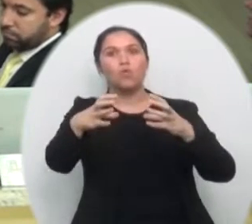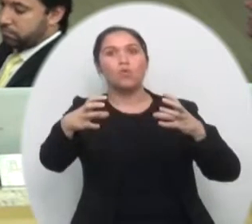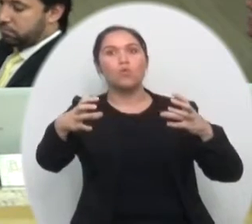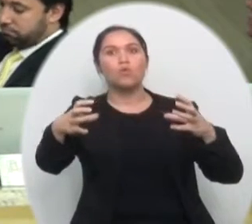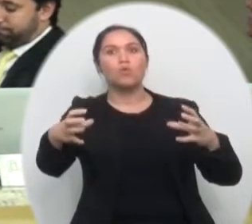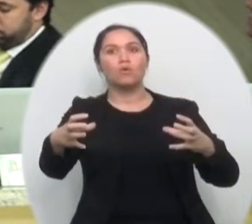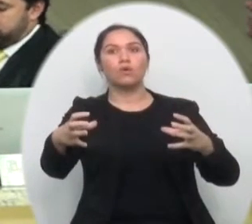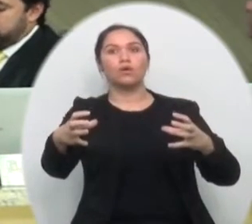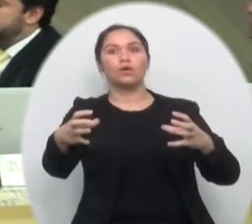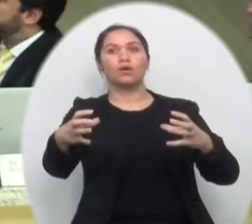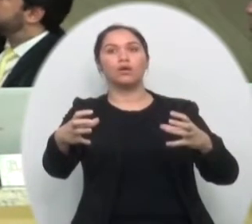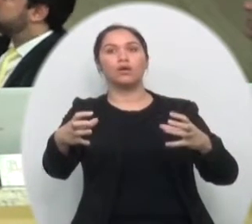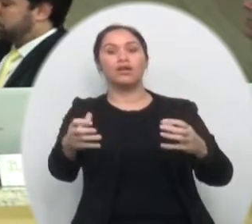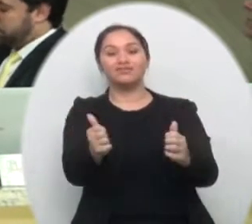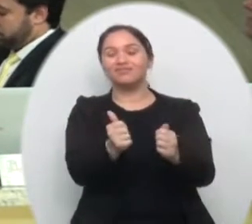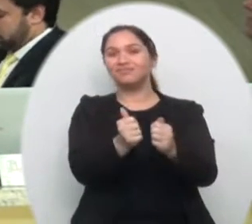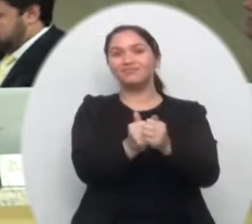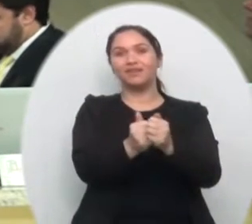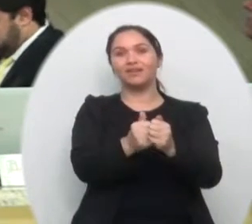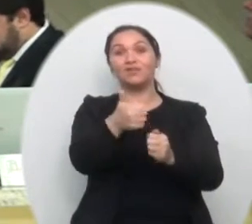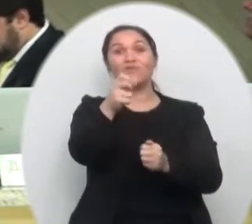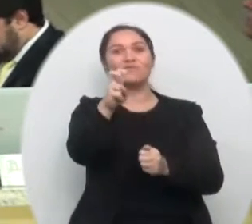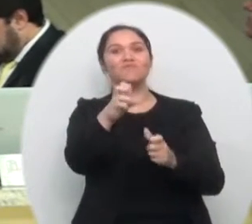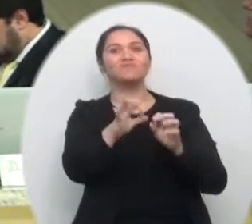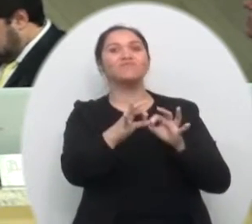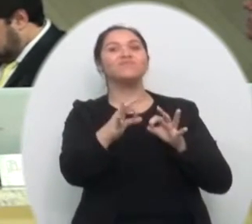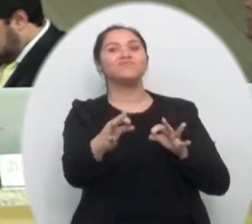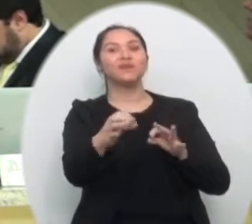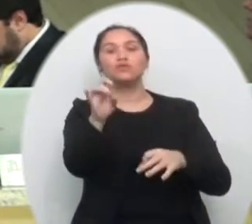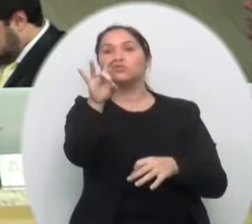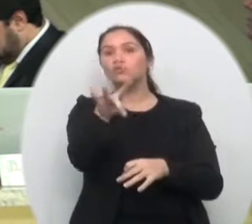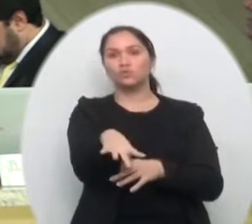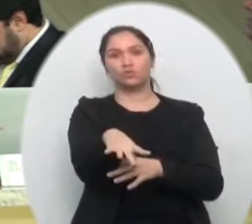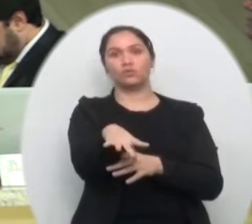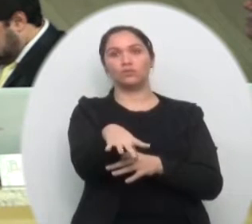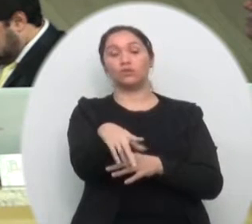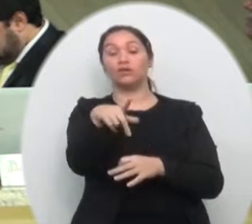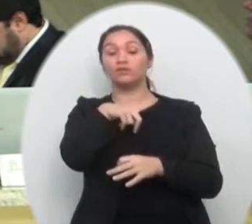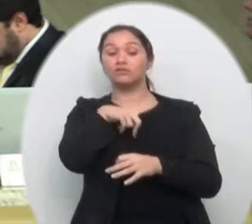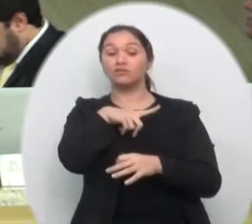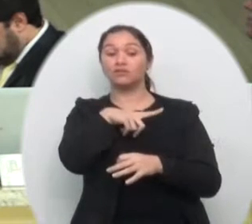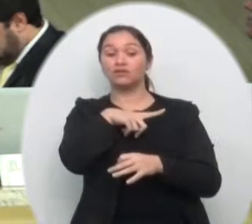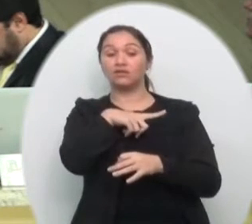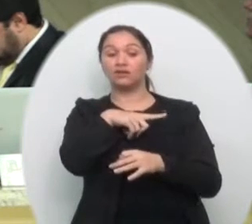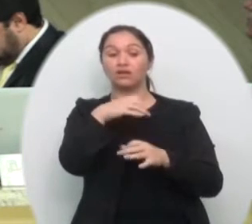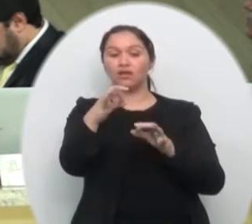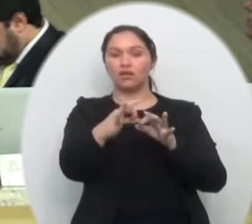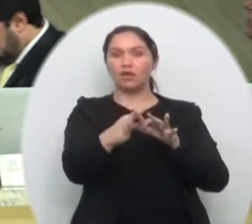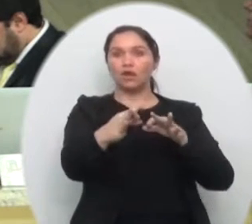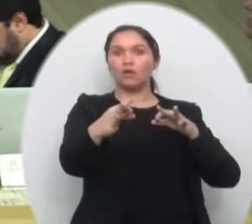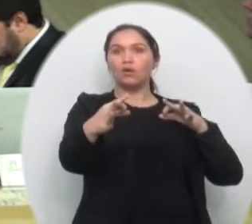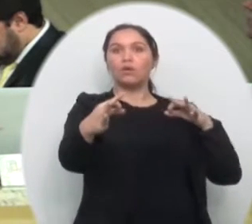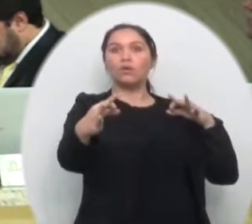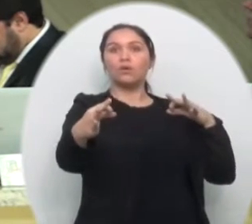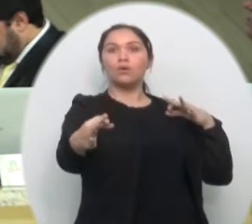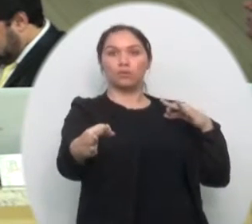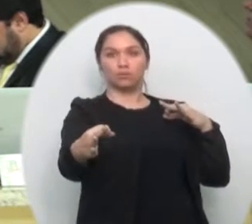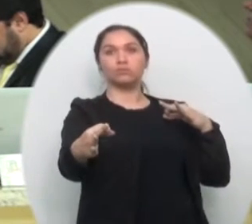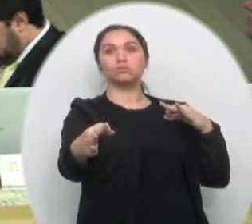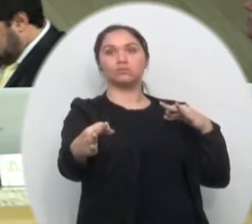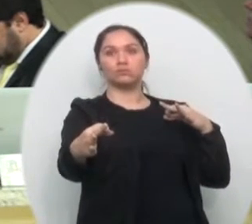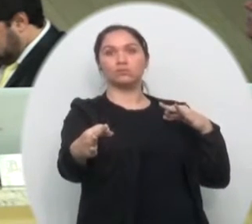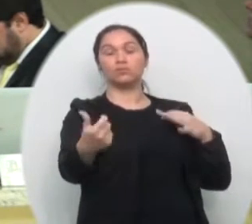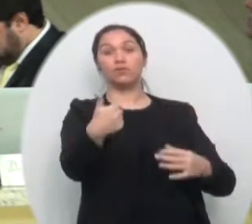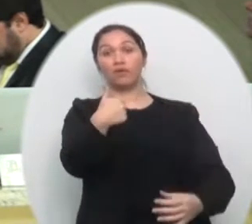metros da extrema. Deveria ser respeitado um espaço maior. Do meu quarto, onde eu durmo, dá